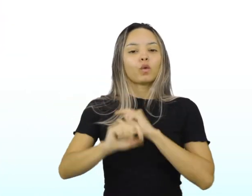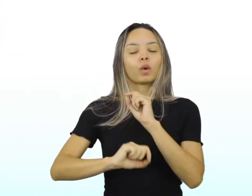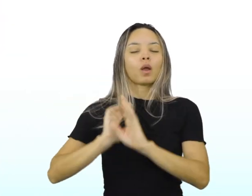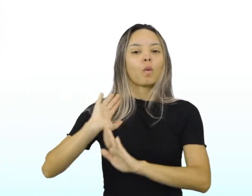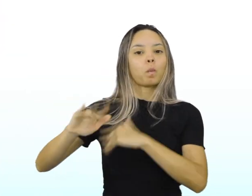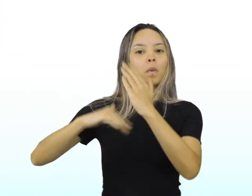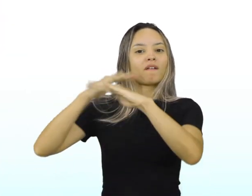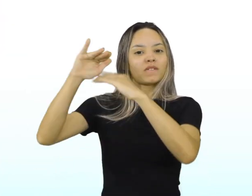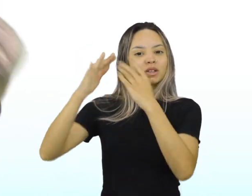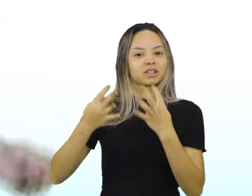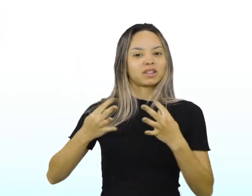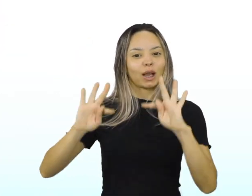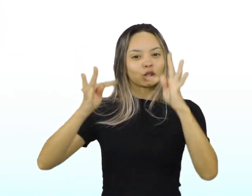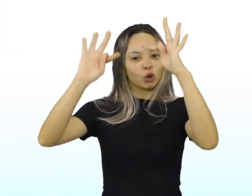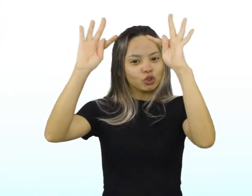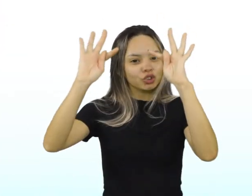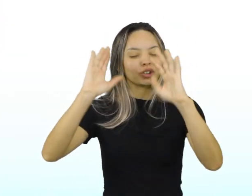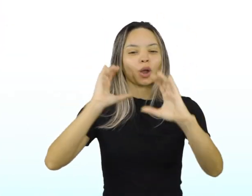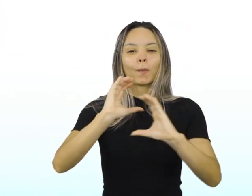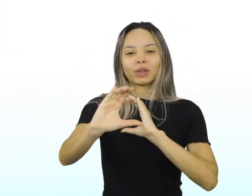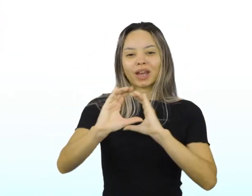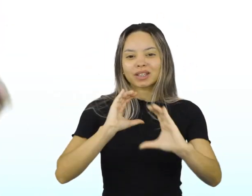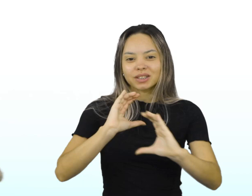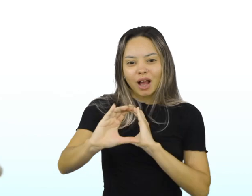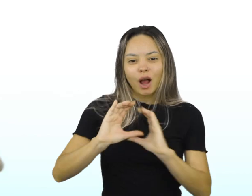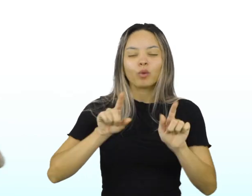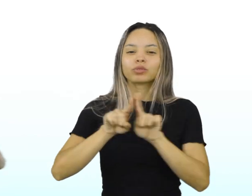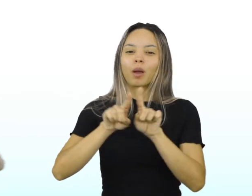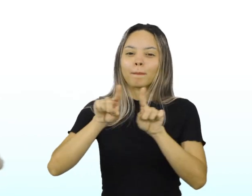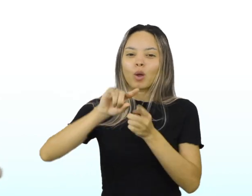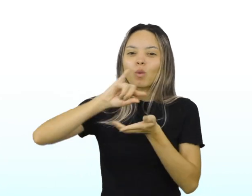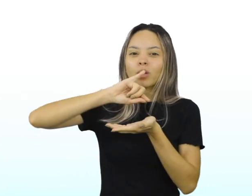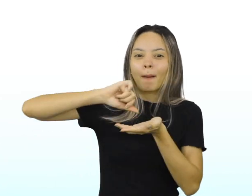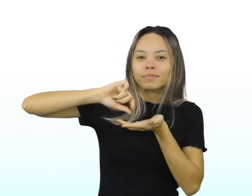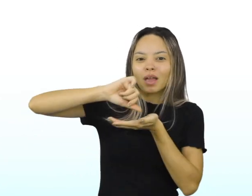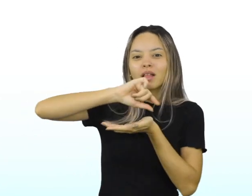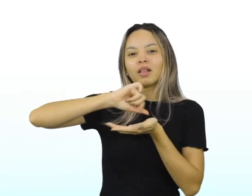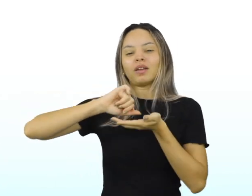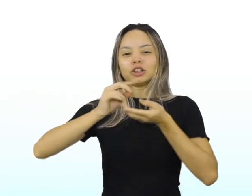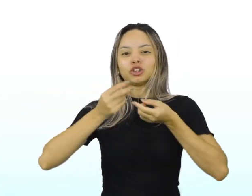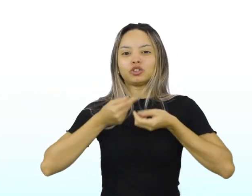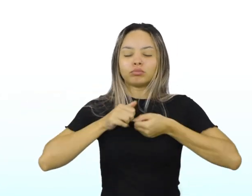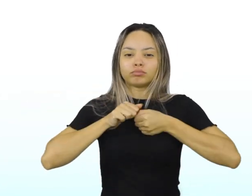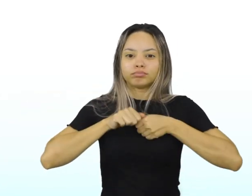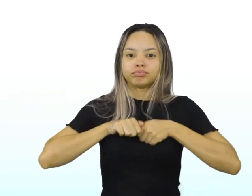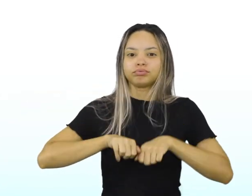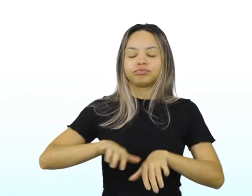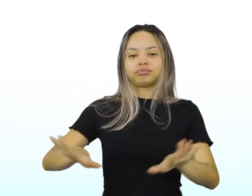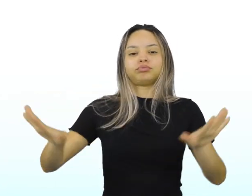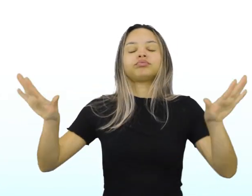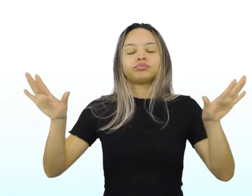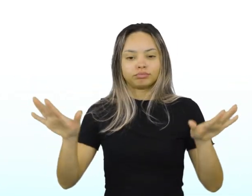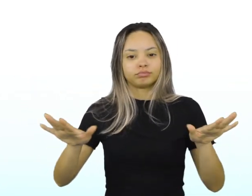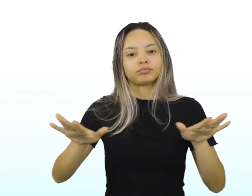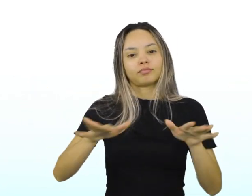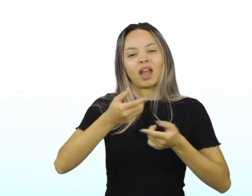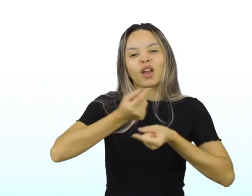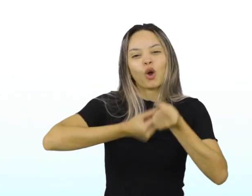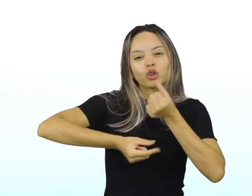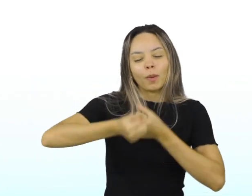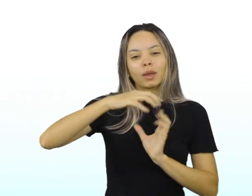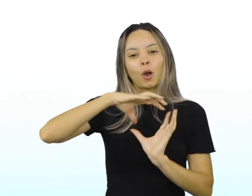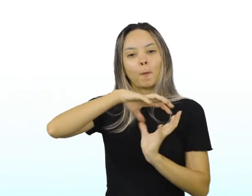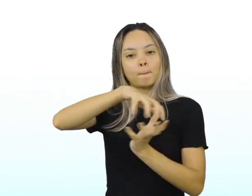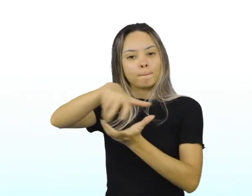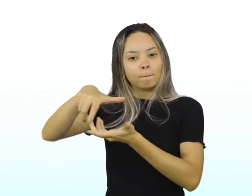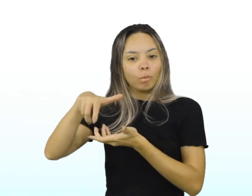das comunicações, dos transportes. O capitalismo se consolidou como o principal sistema econômico do mundo e isso